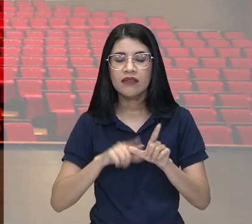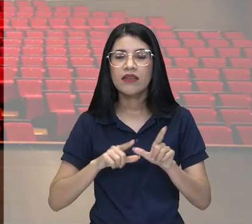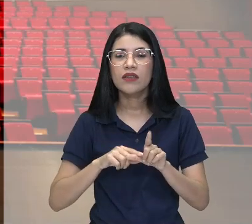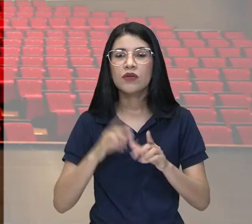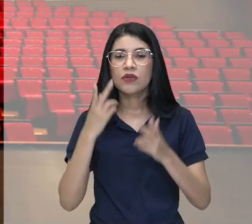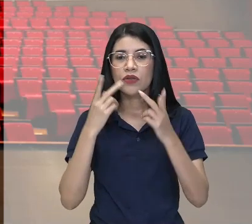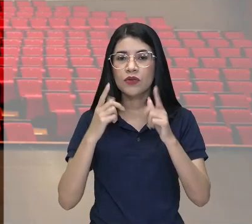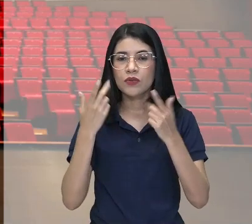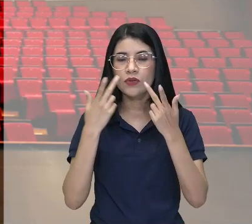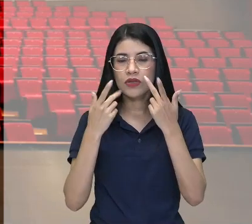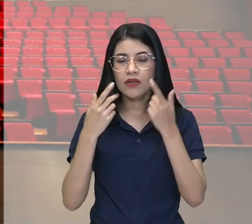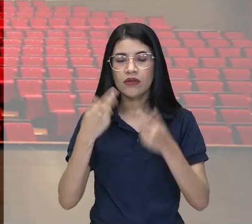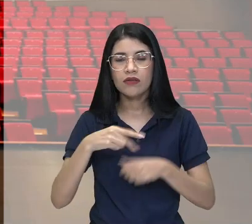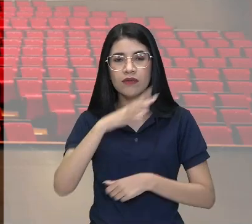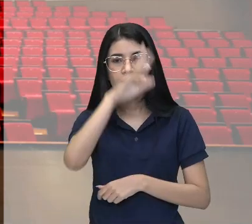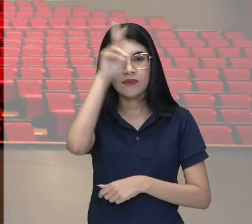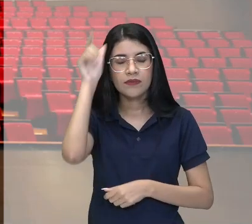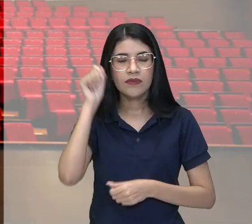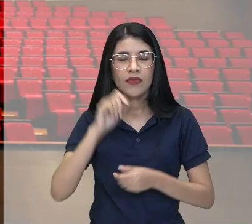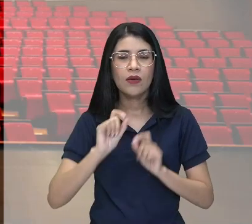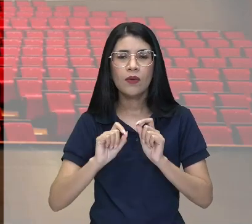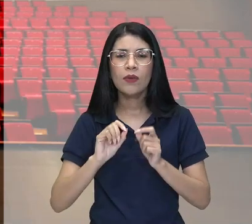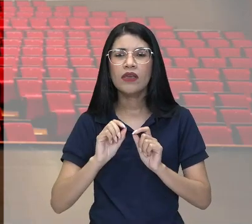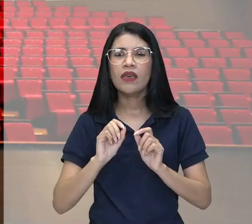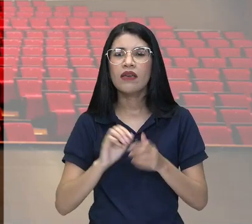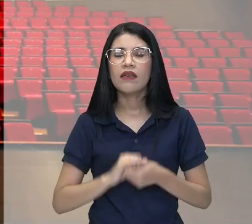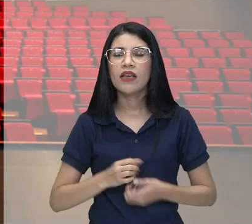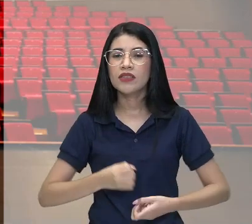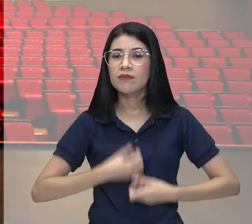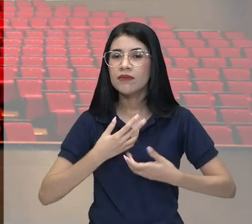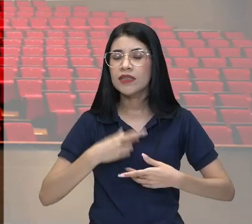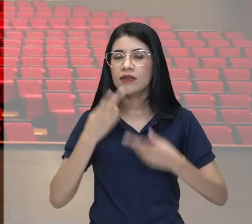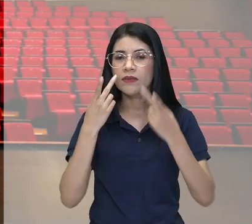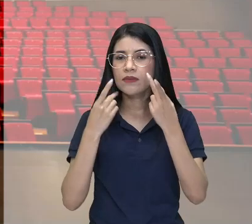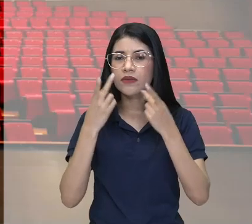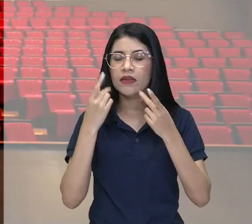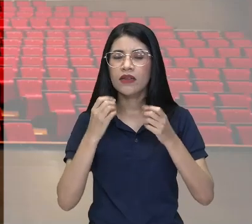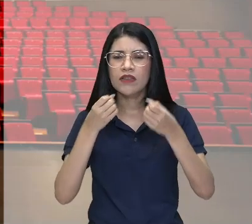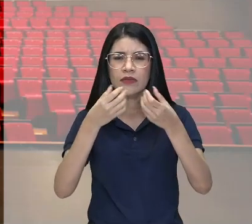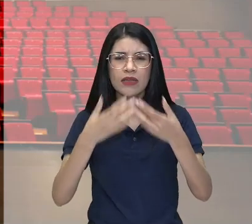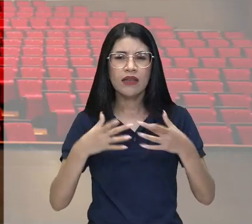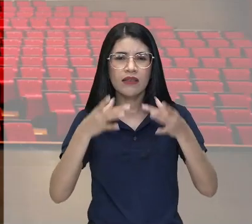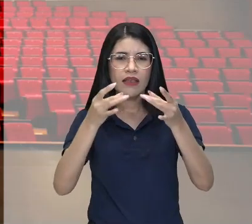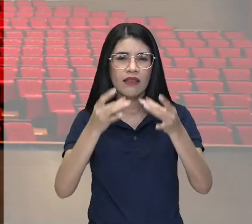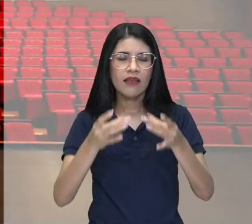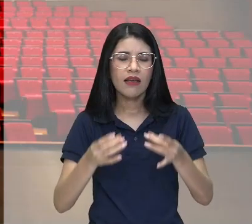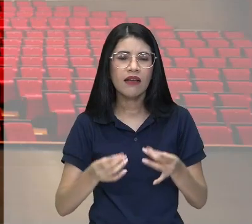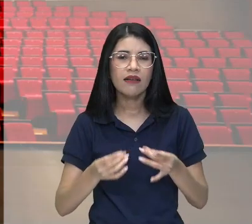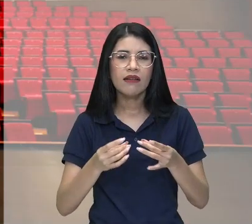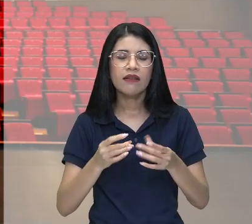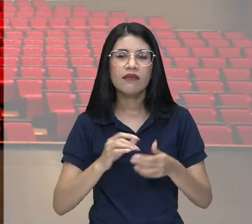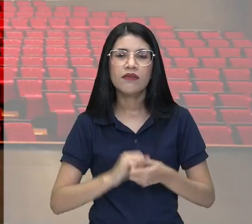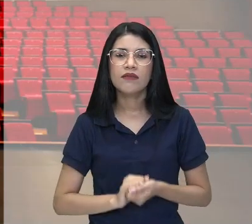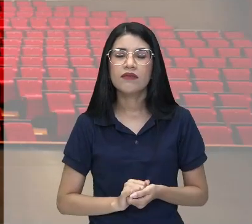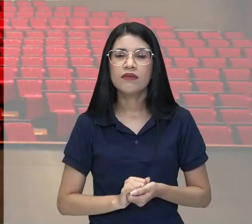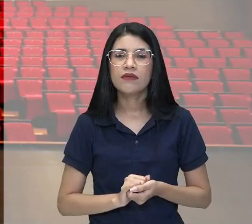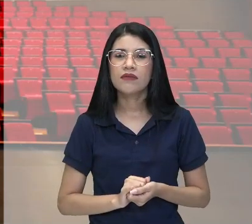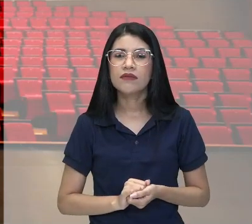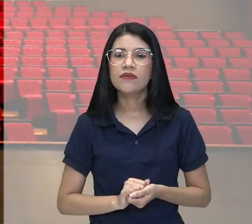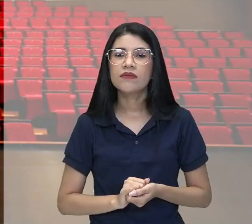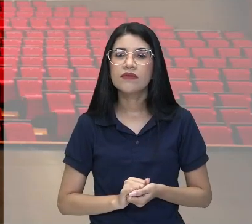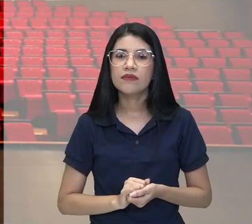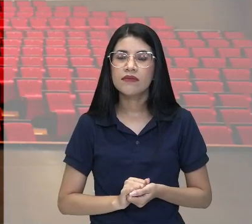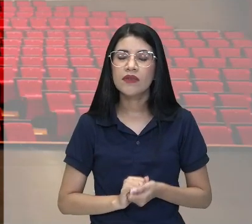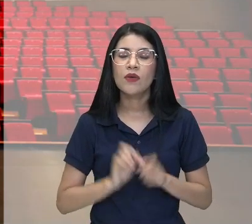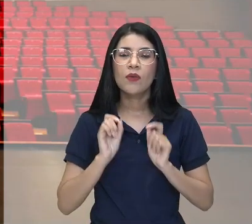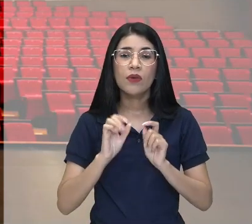vamos falar hoje sobre expressão teatral. Vamos falar um pouquinho dessa arte do teatro, o que